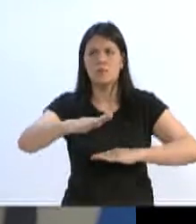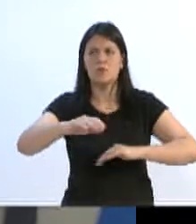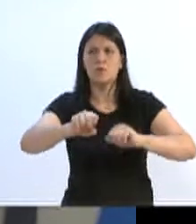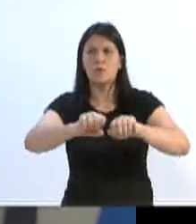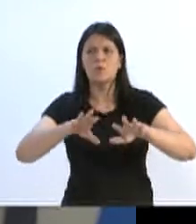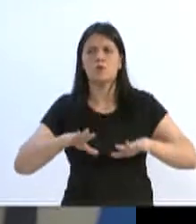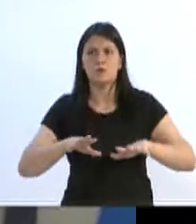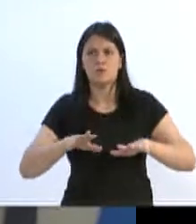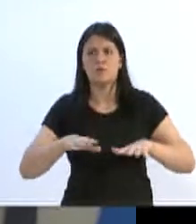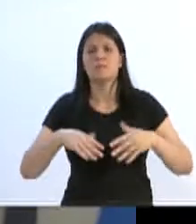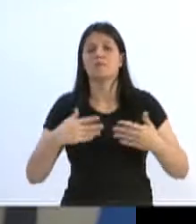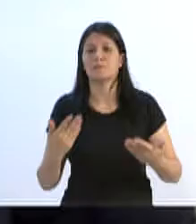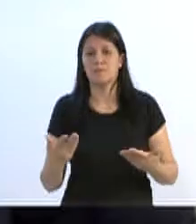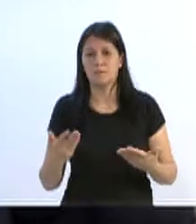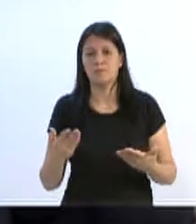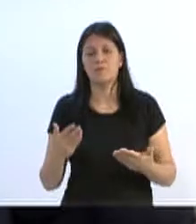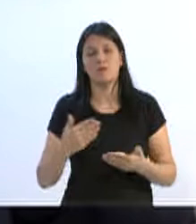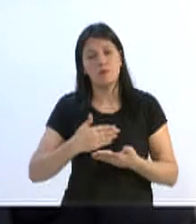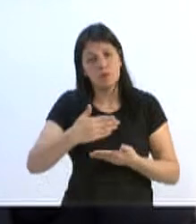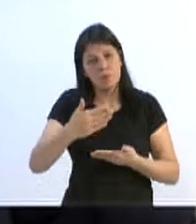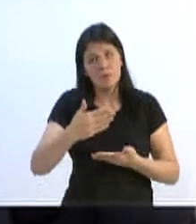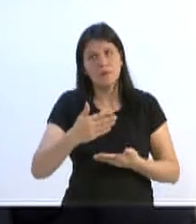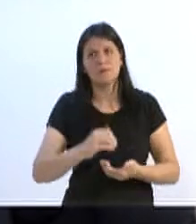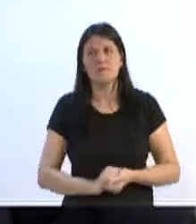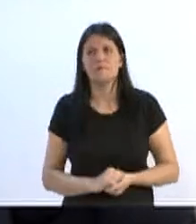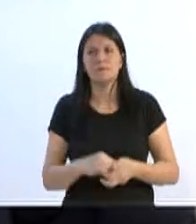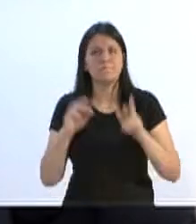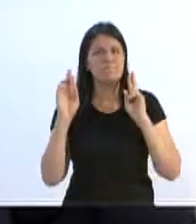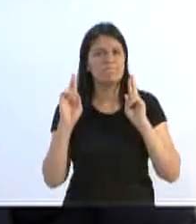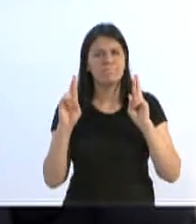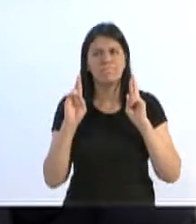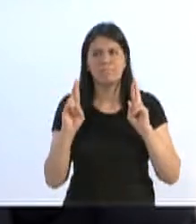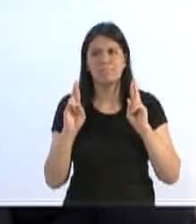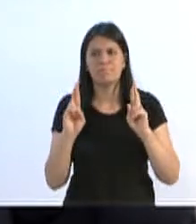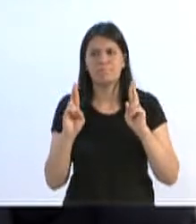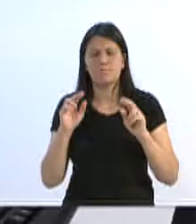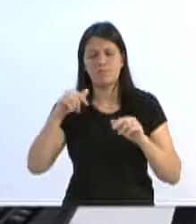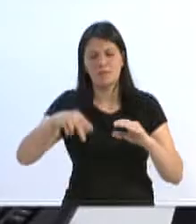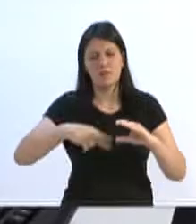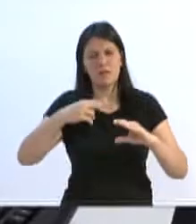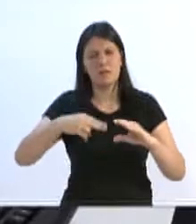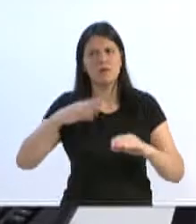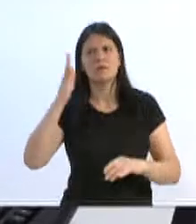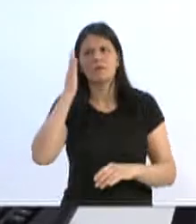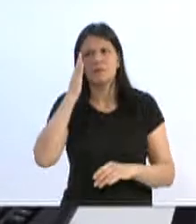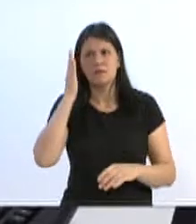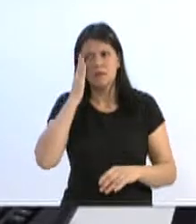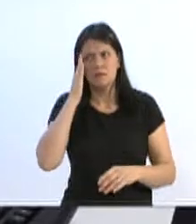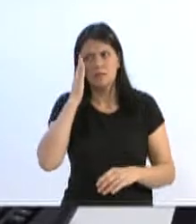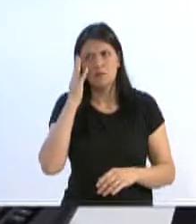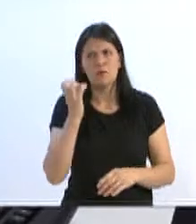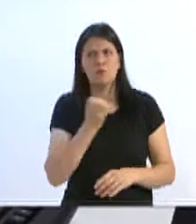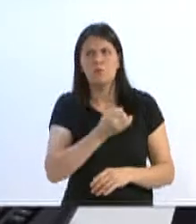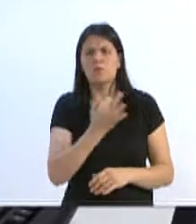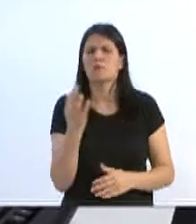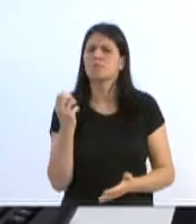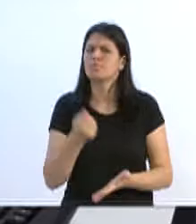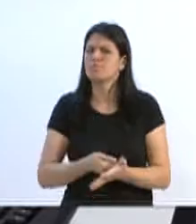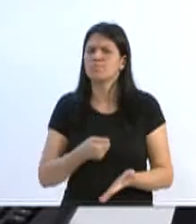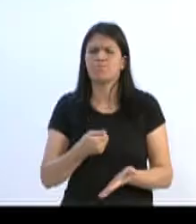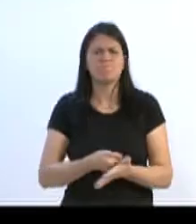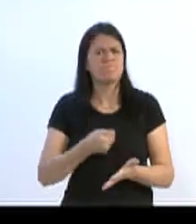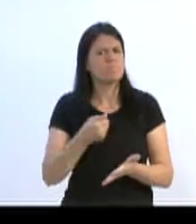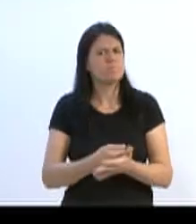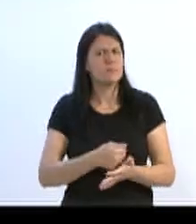enfim em breve serão executados essa é a expectativa agora é que nesta casa todos sabem o quanto tenho cobrado essas obras em nome das